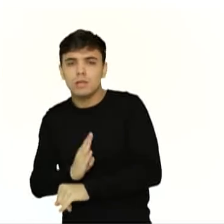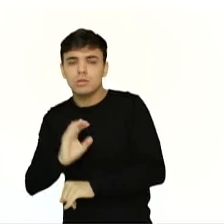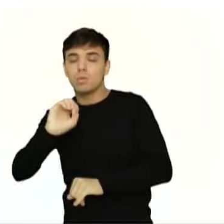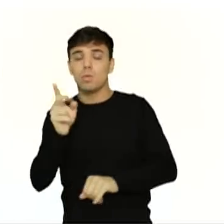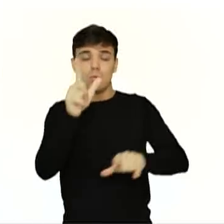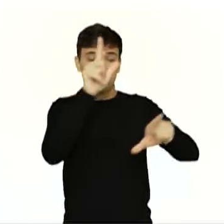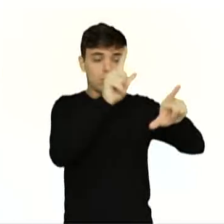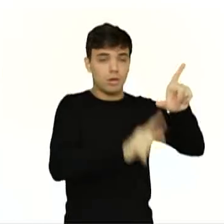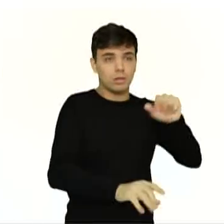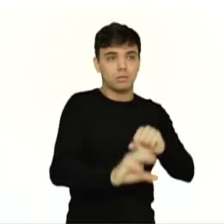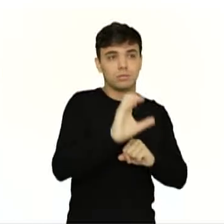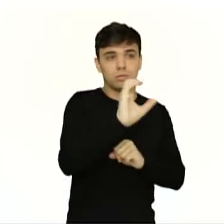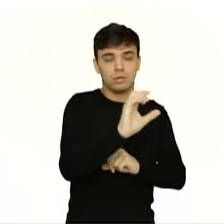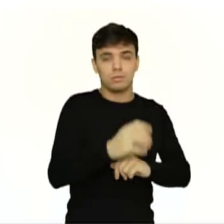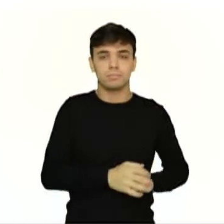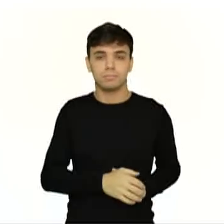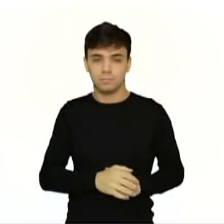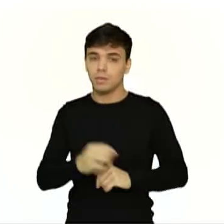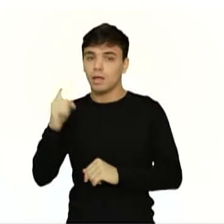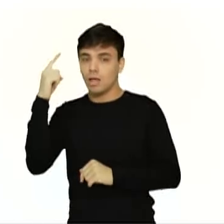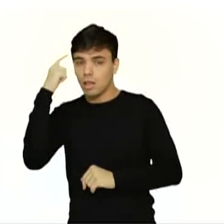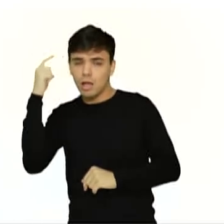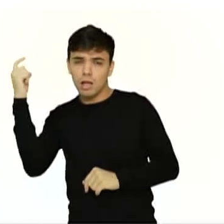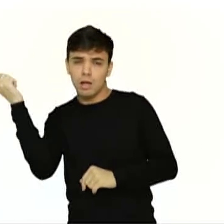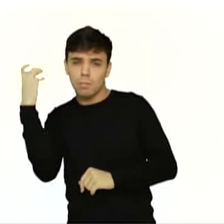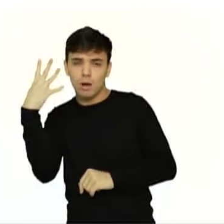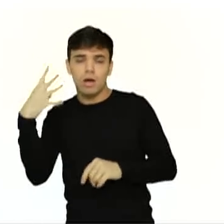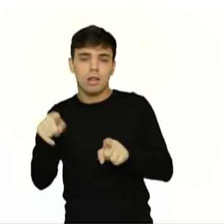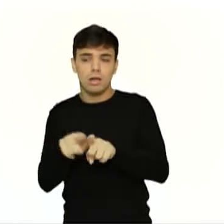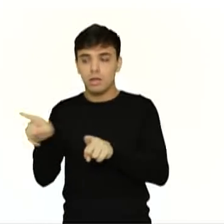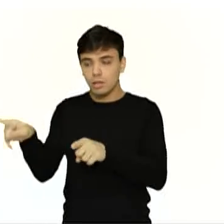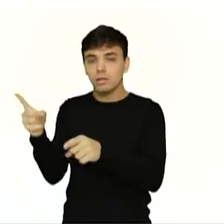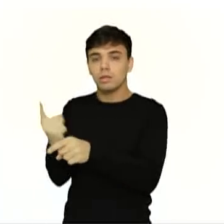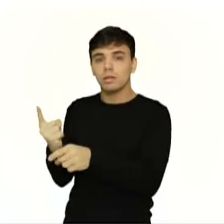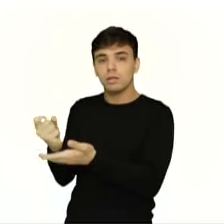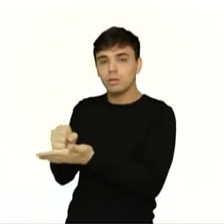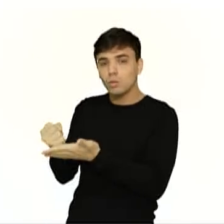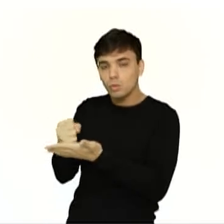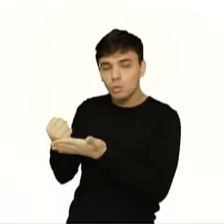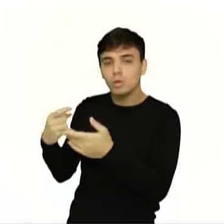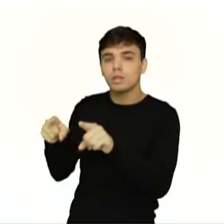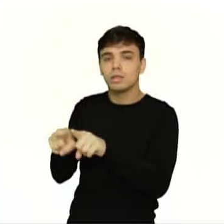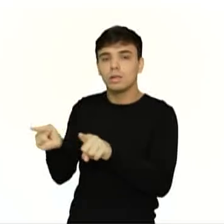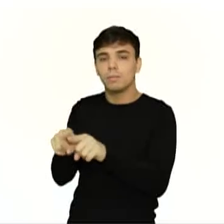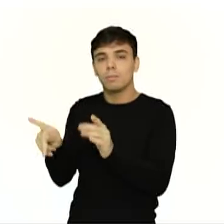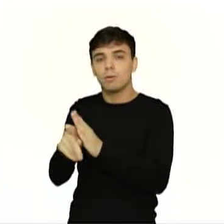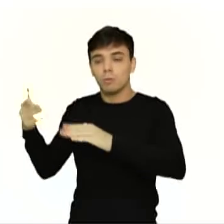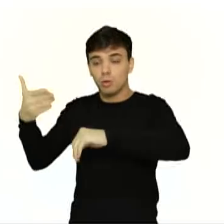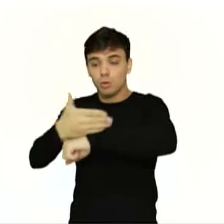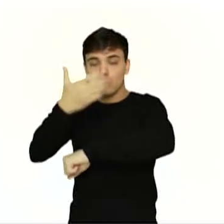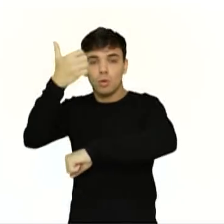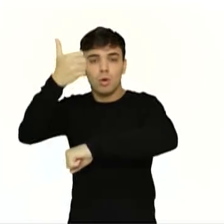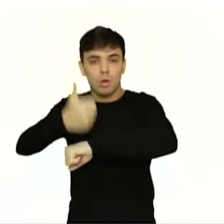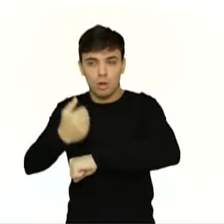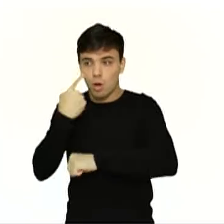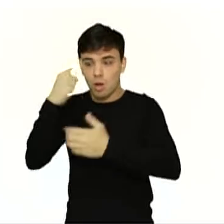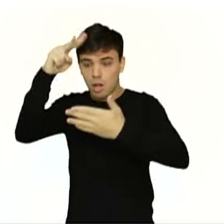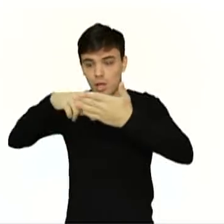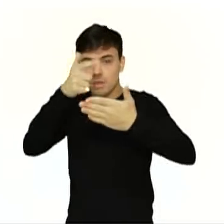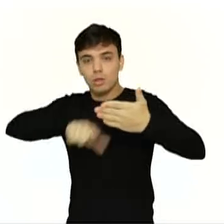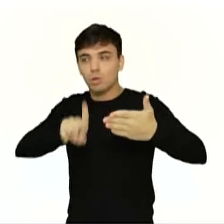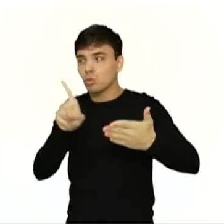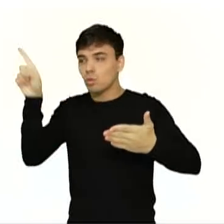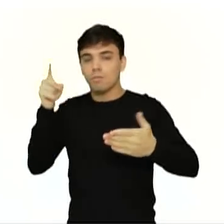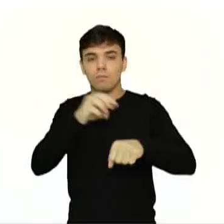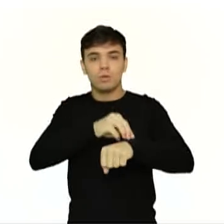C. Apesar de iluminista, ele foi responsável por um maior controle e fiscalização de suas colônias. Vocês têm aí uns minutinhos para pensar e